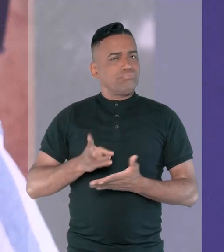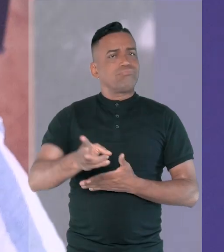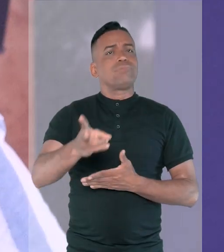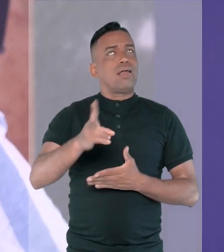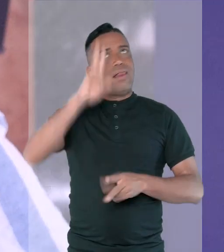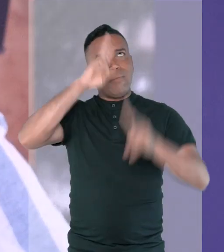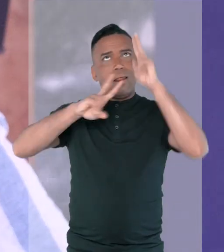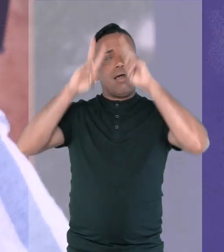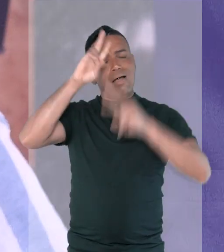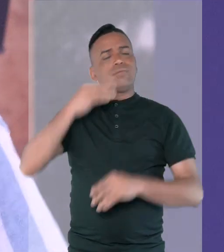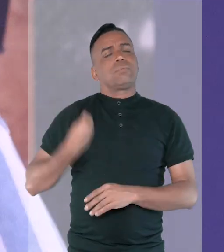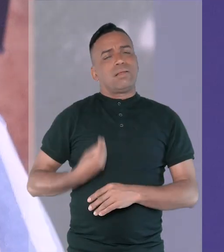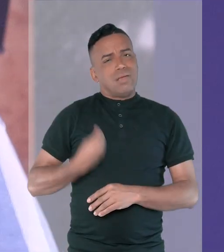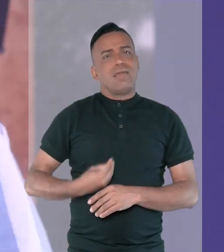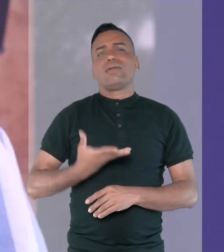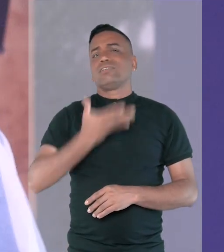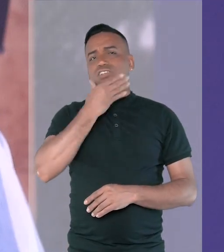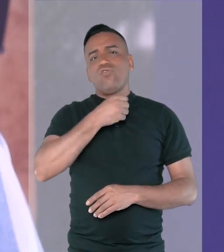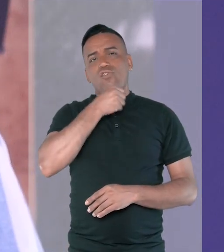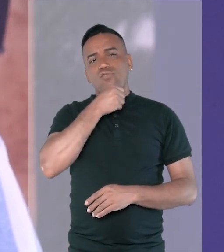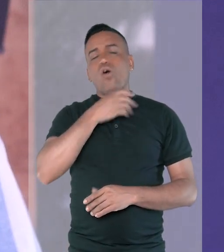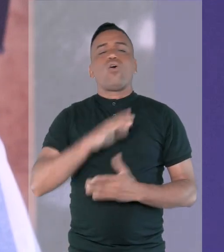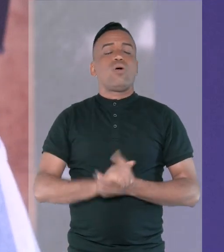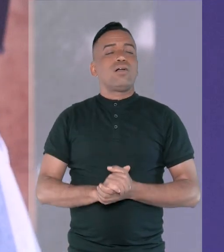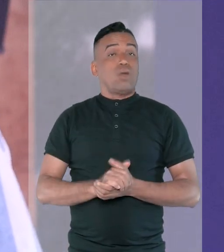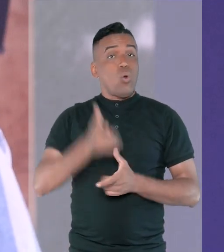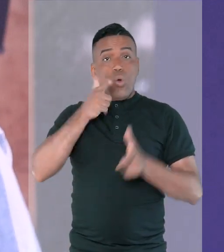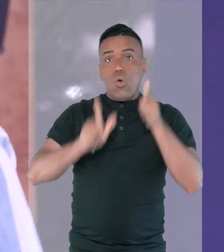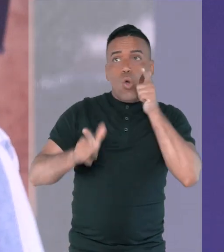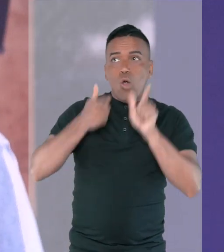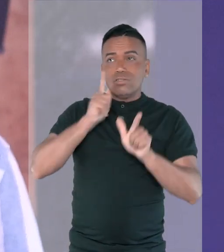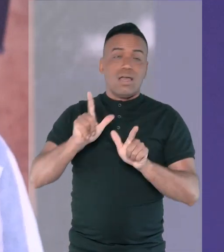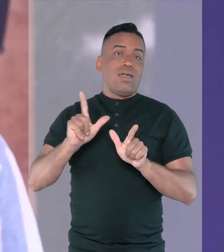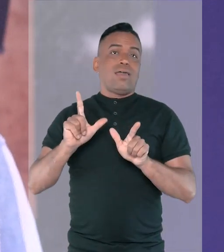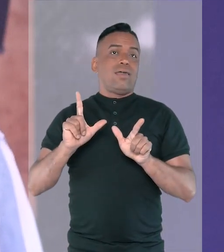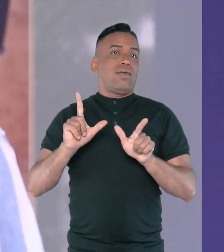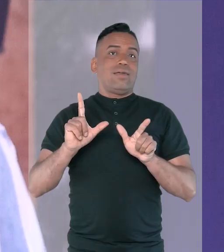nossa interior, que é a memória, a gente consegue também fazer